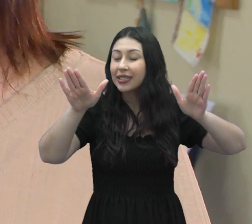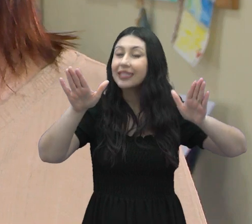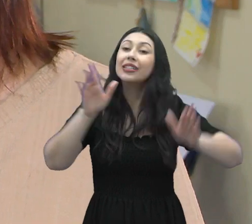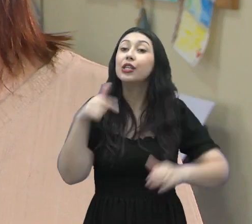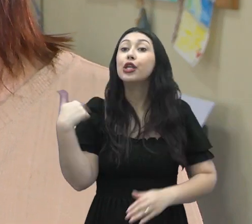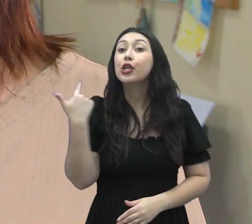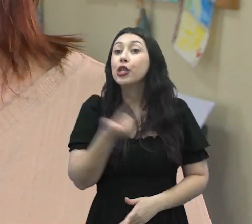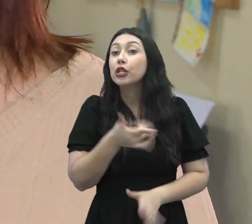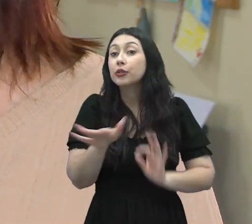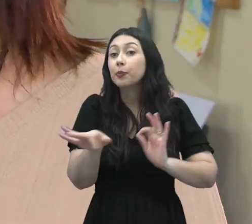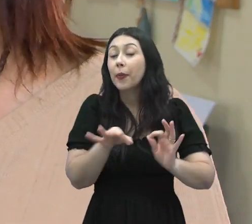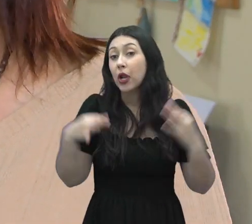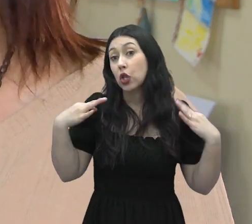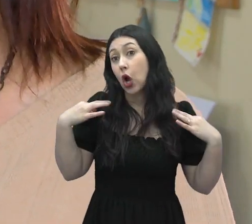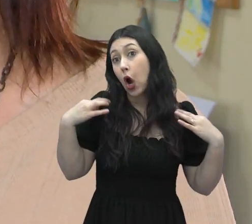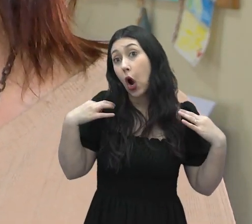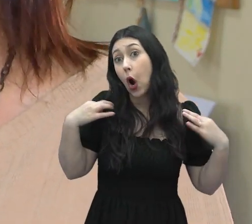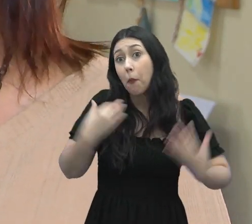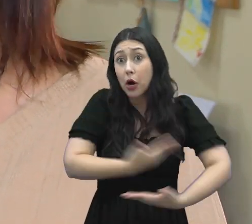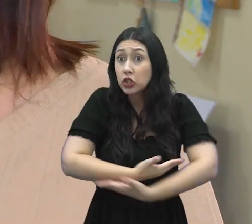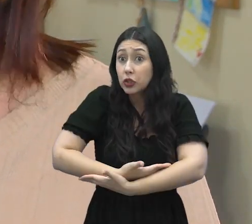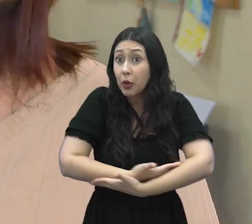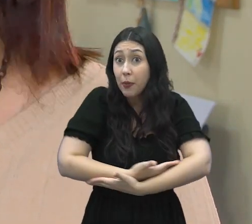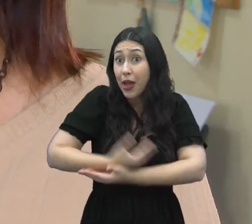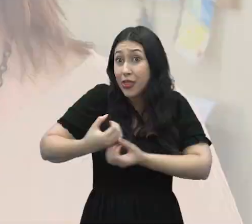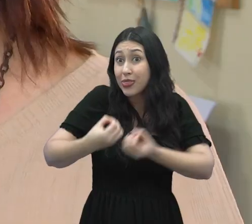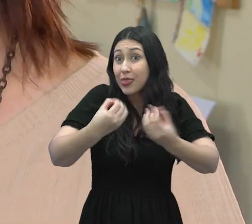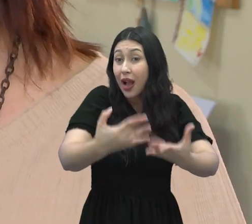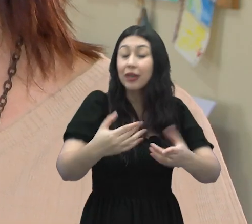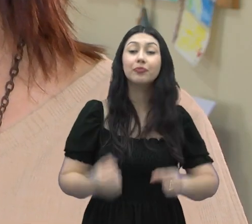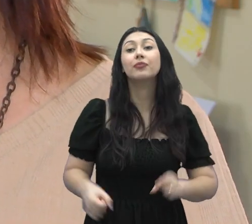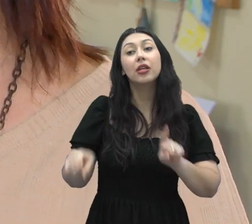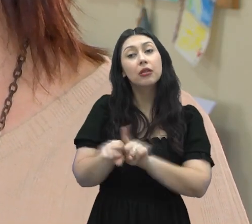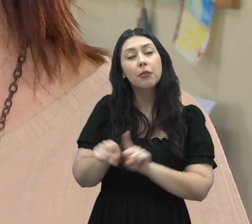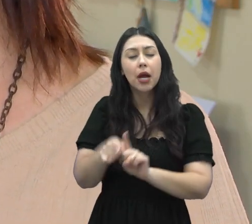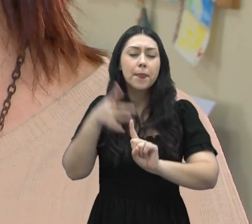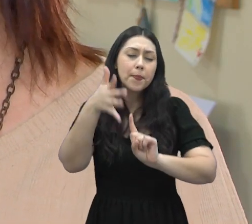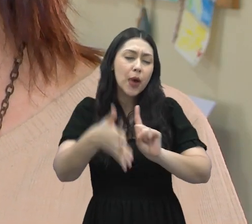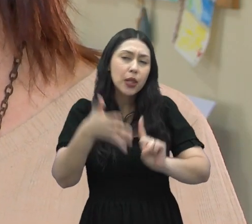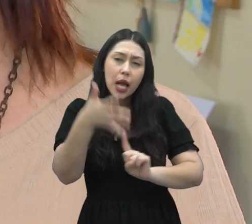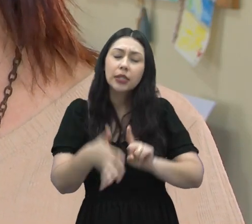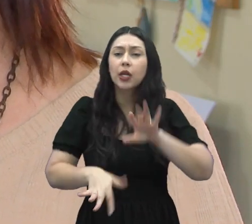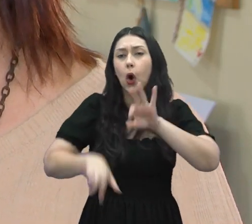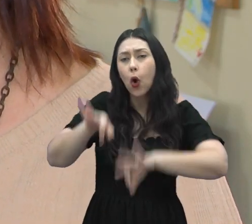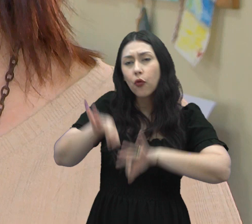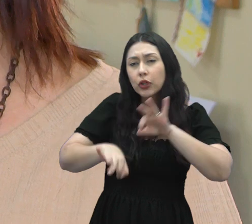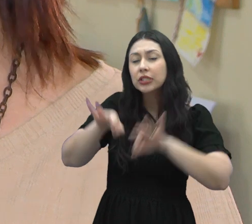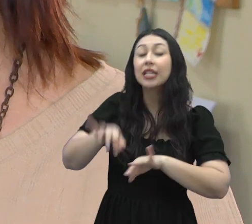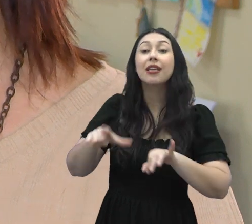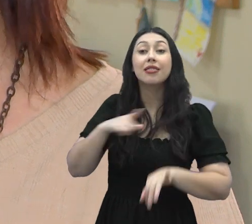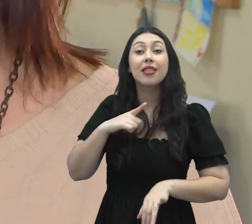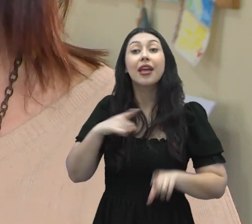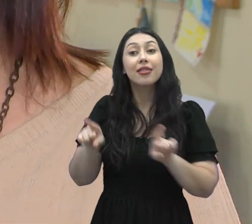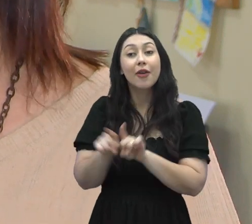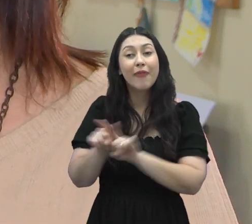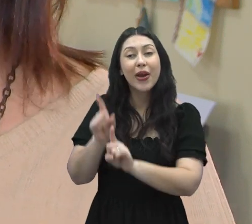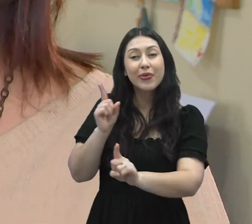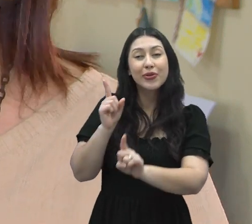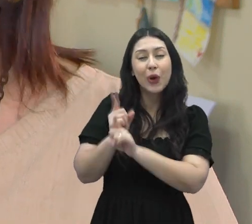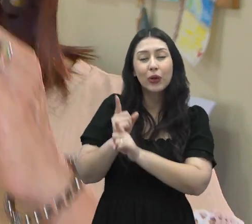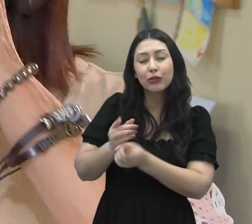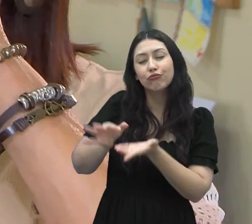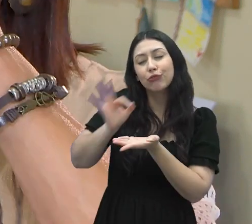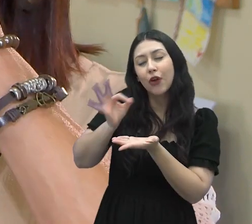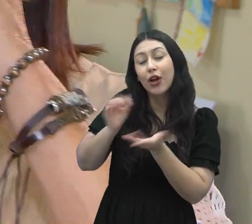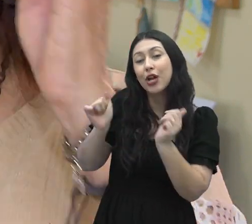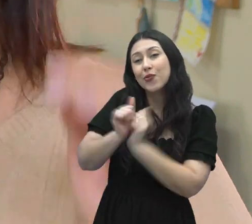onde nós disponibilizamos roupas para bebês de 0 a 1 ano. A gente trabalha com palestras, com oficinas, nós temos o Café com Mulheres, todas